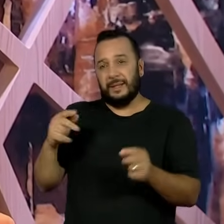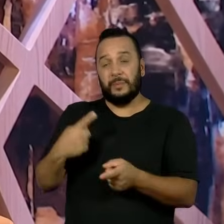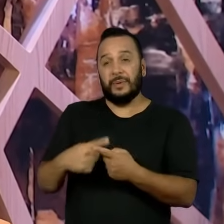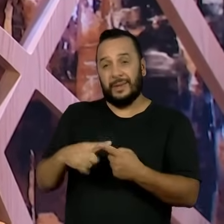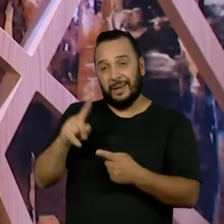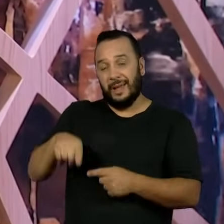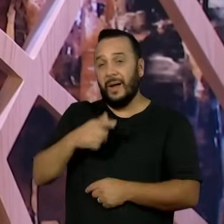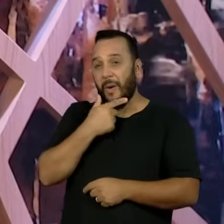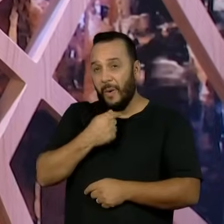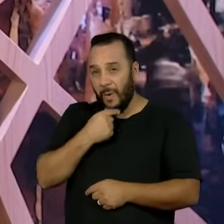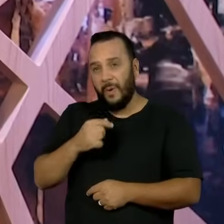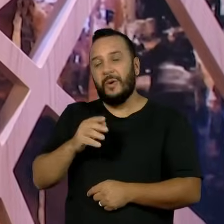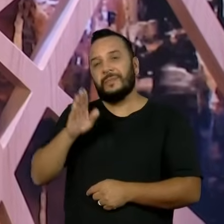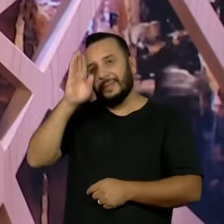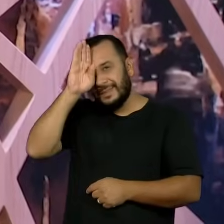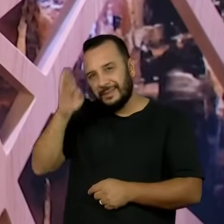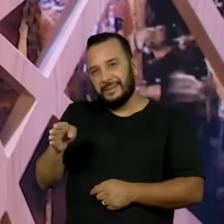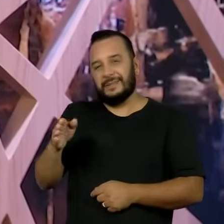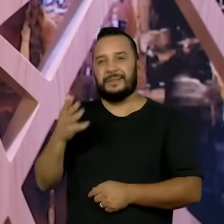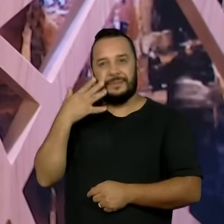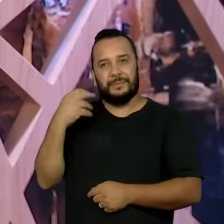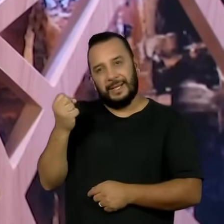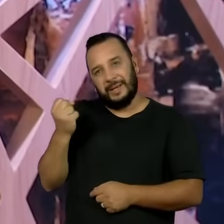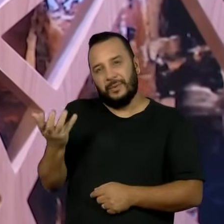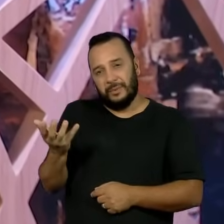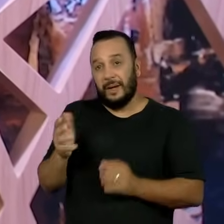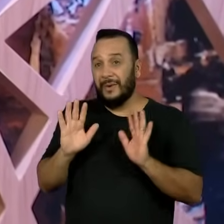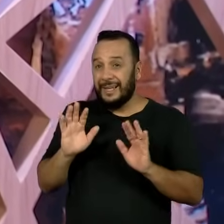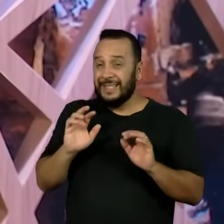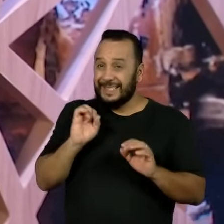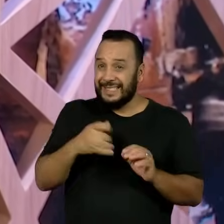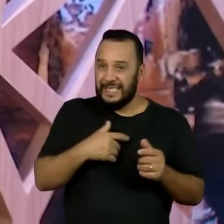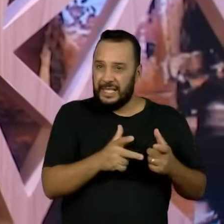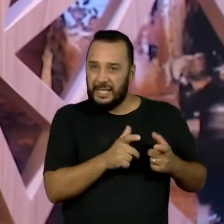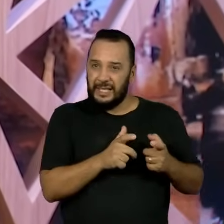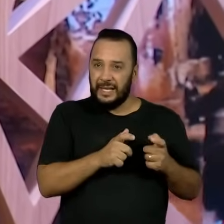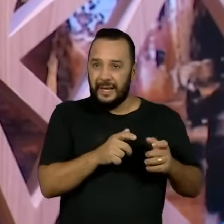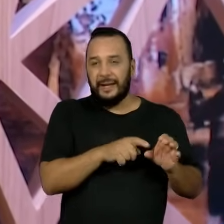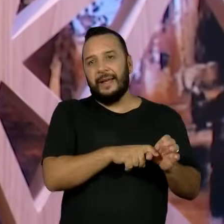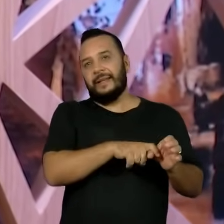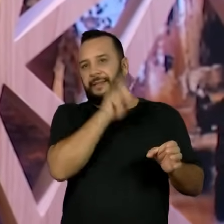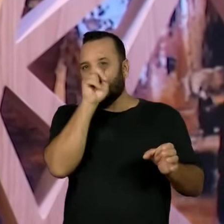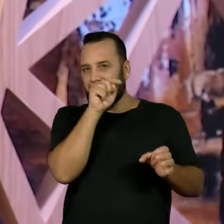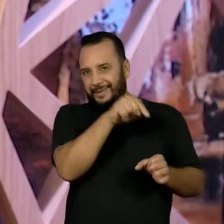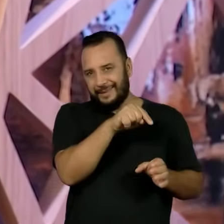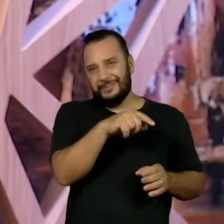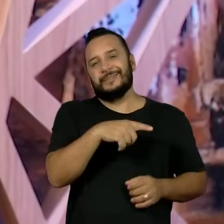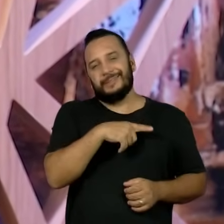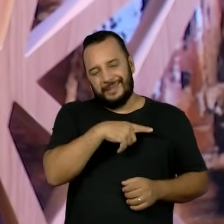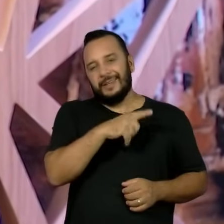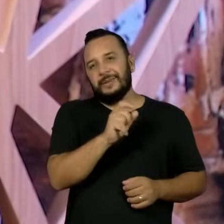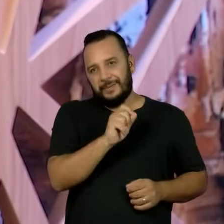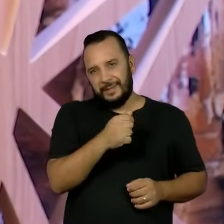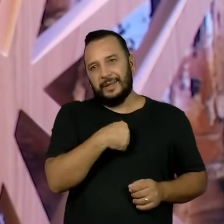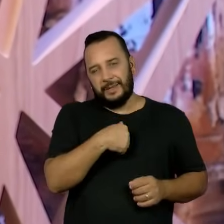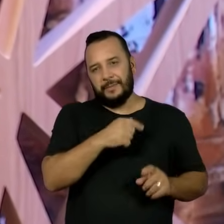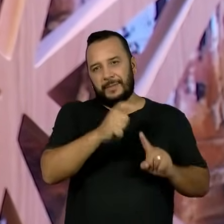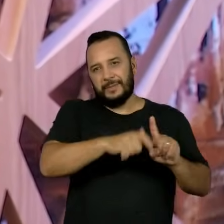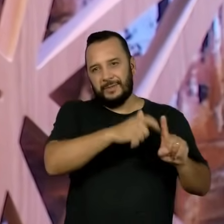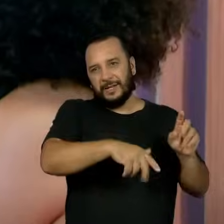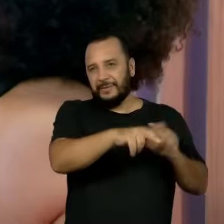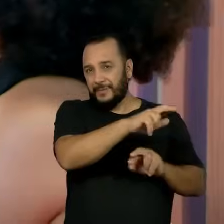universo independente, a gente tem ilustradoras maravilhosas como Emanuele. E a gente tem um cenário de personagens muito múltiplas. A